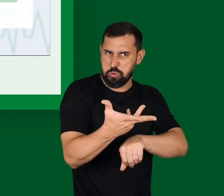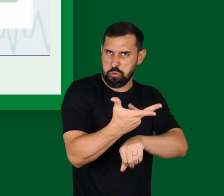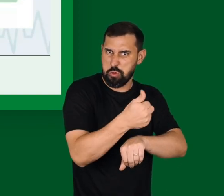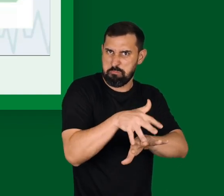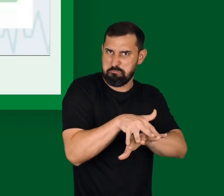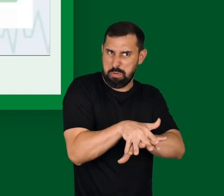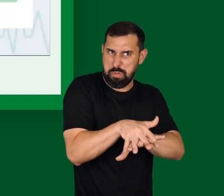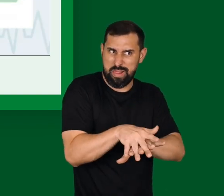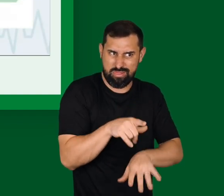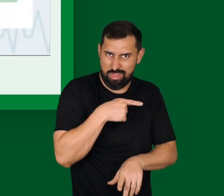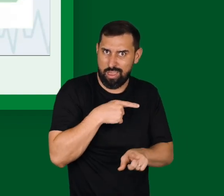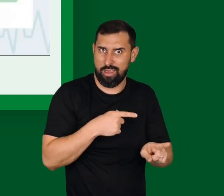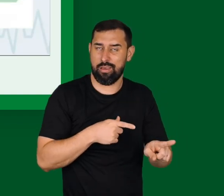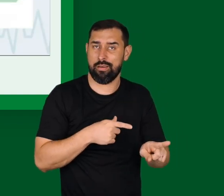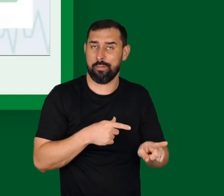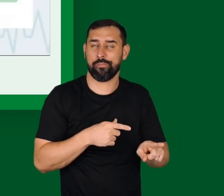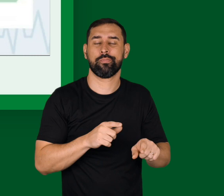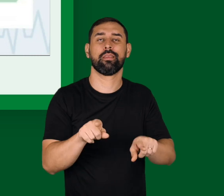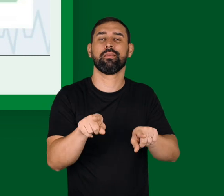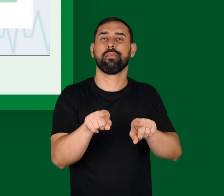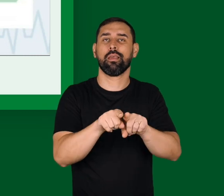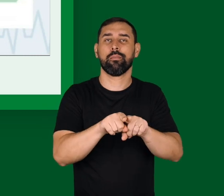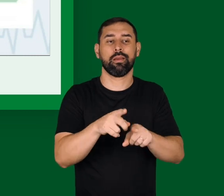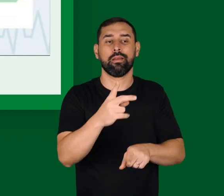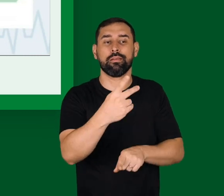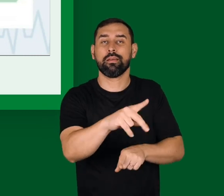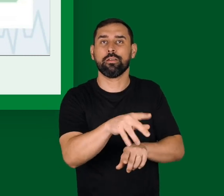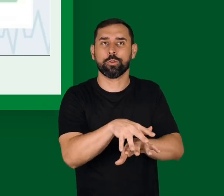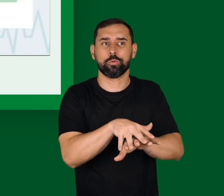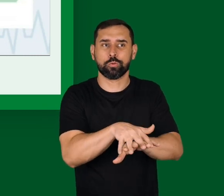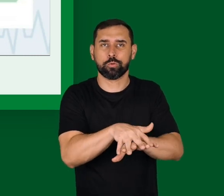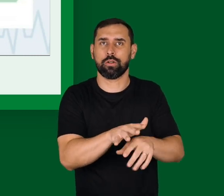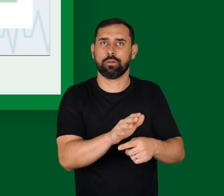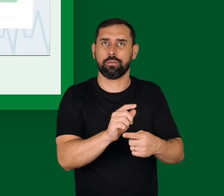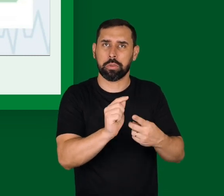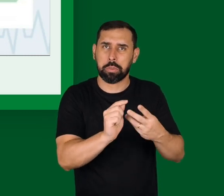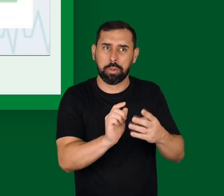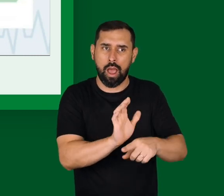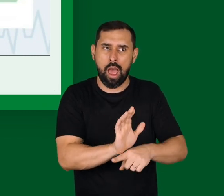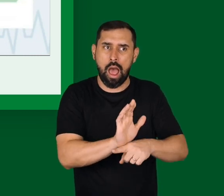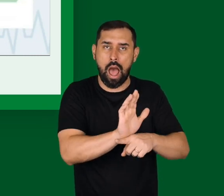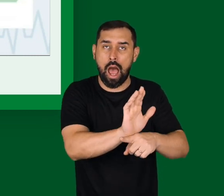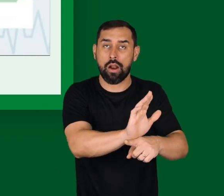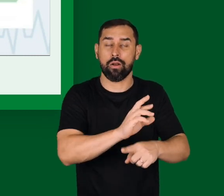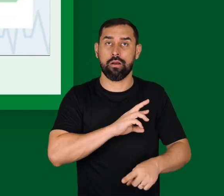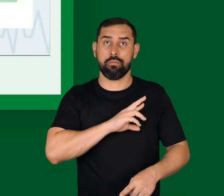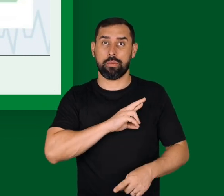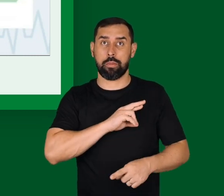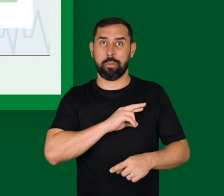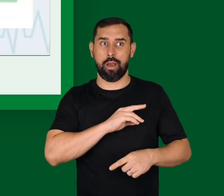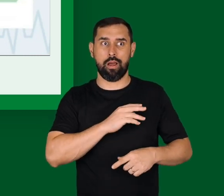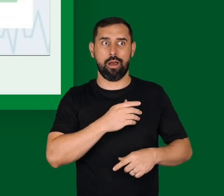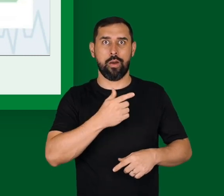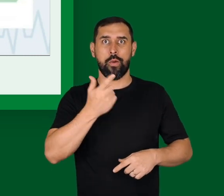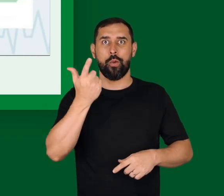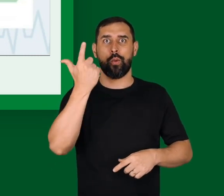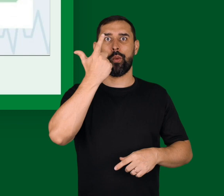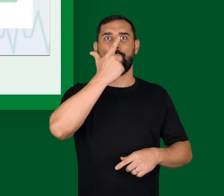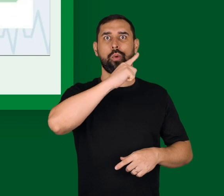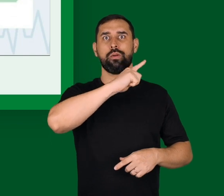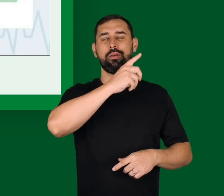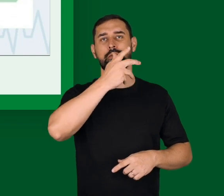está totalmente treinado para fornecer uma reanimação de alta qualidade, fazer a ressuscitação avançada, que é a garantia